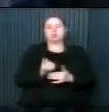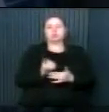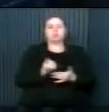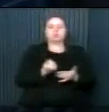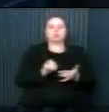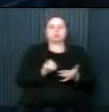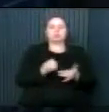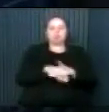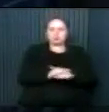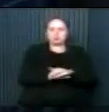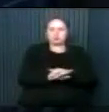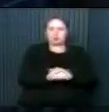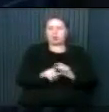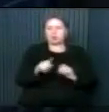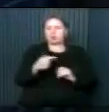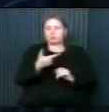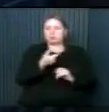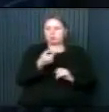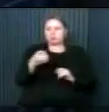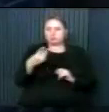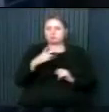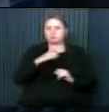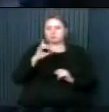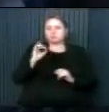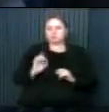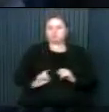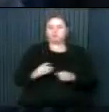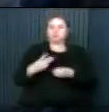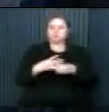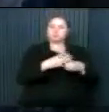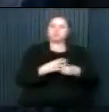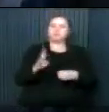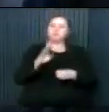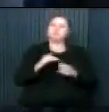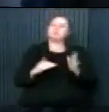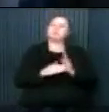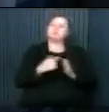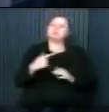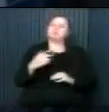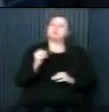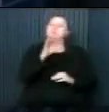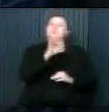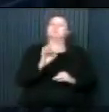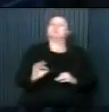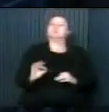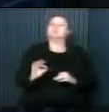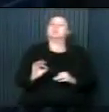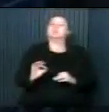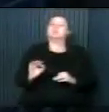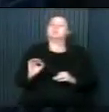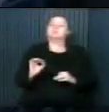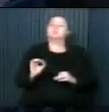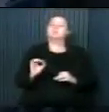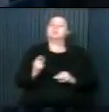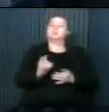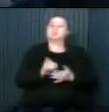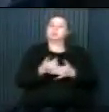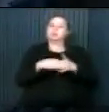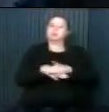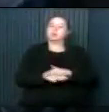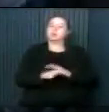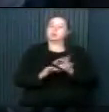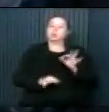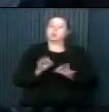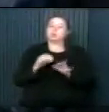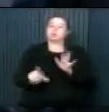a lei de 2003, que dava o direito aos municípios utilizar-se de até 70% do limite dos depósitos judiciais, a lei de 2006, que